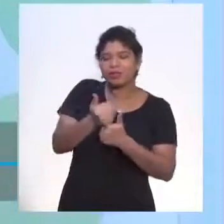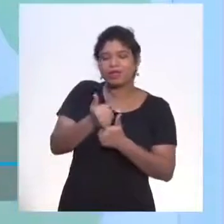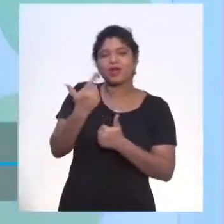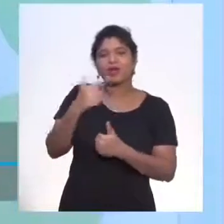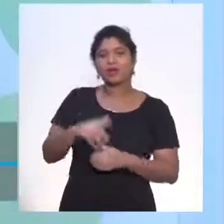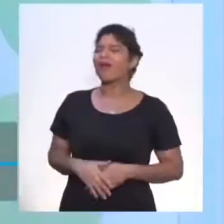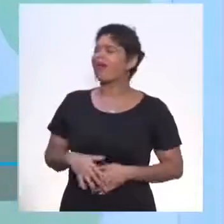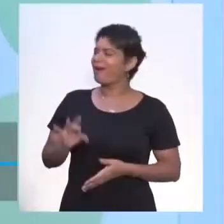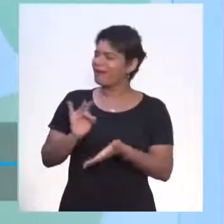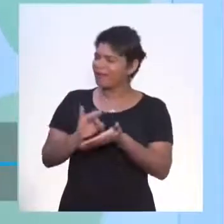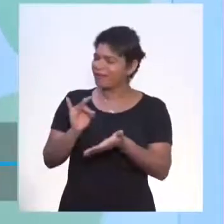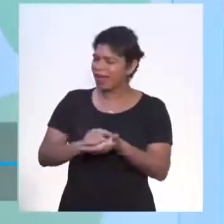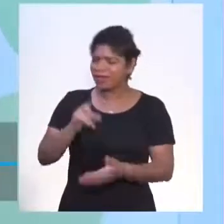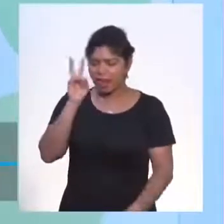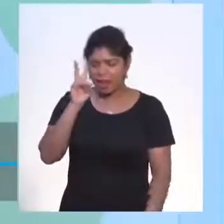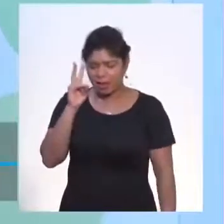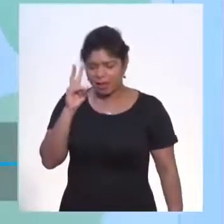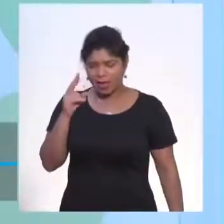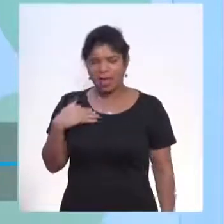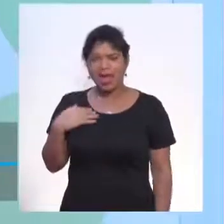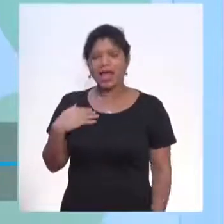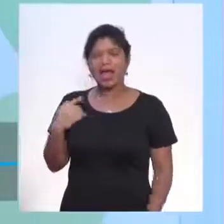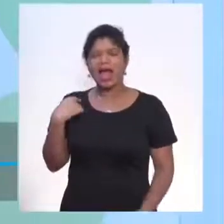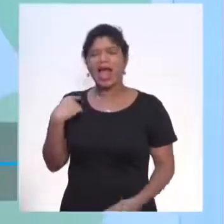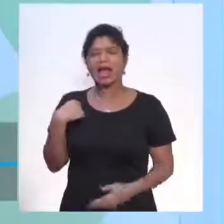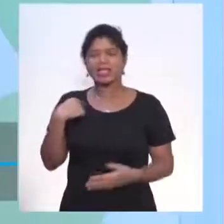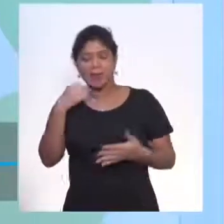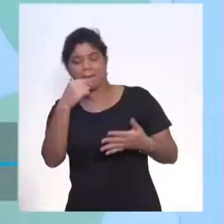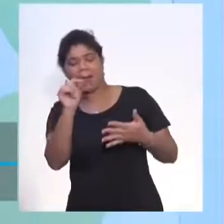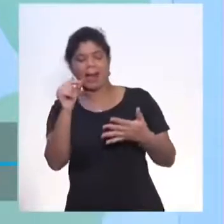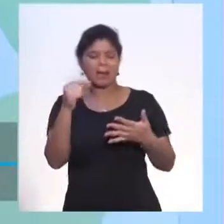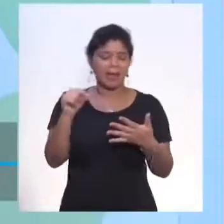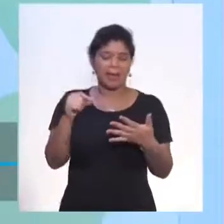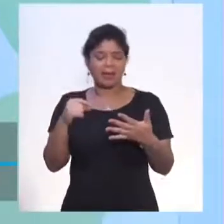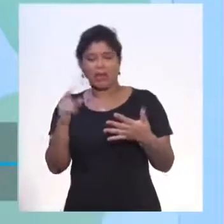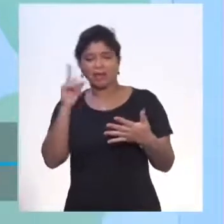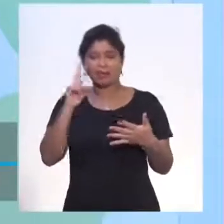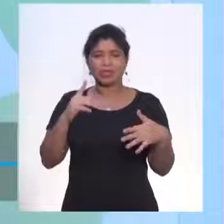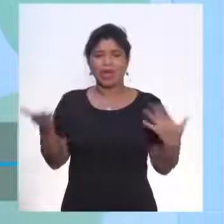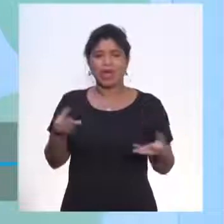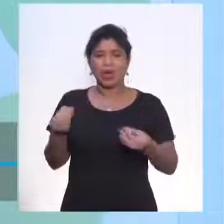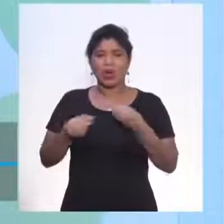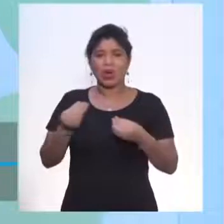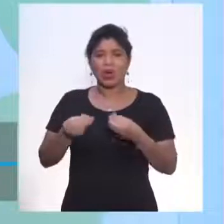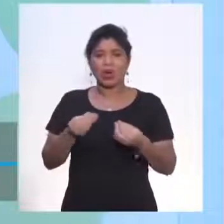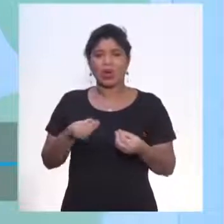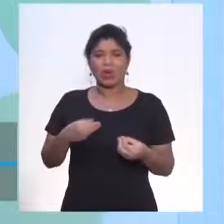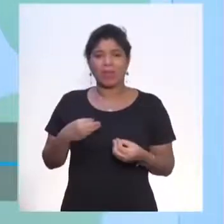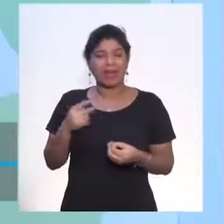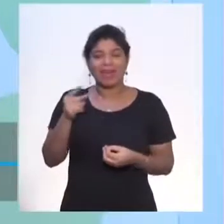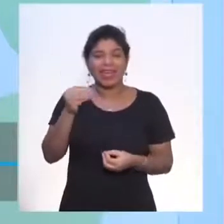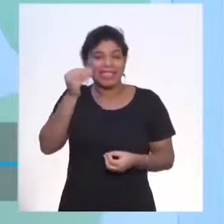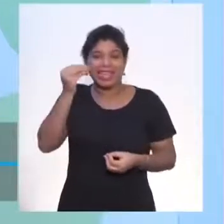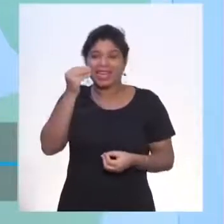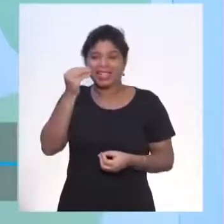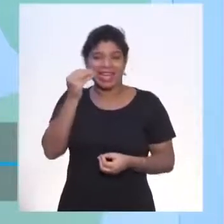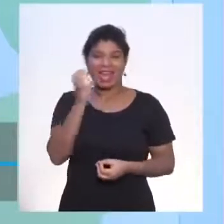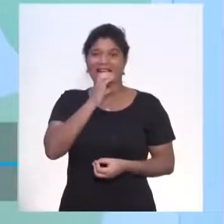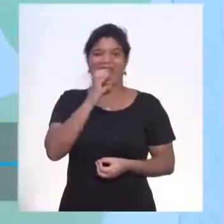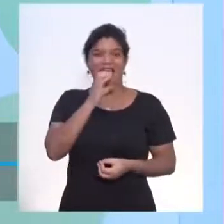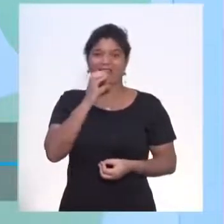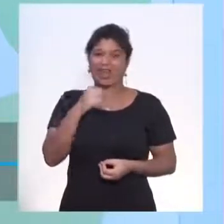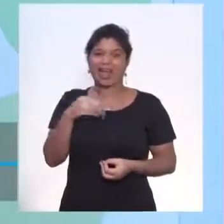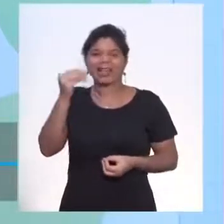sabe que eu lembrei dos tempos que eu fazia múltipla escolha lá, aquelas provas, na hora do desespero, você não sabia fazer, você jogava as alternativas e